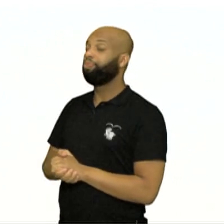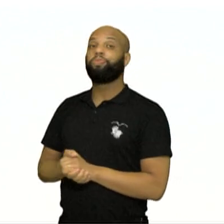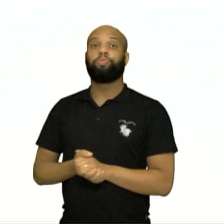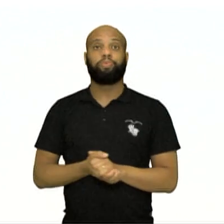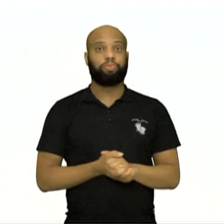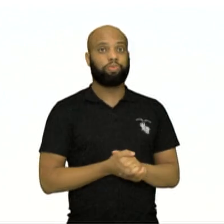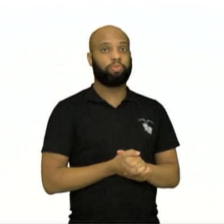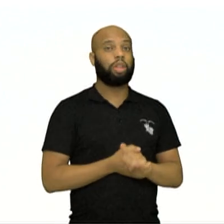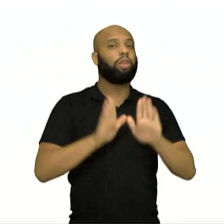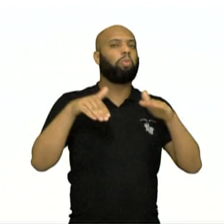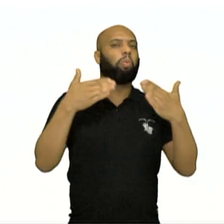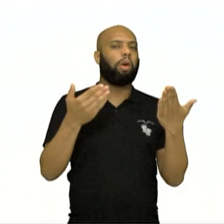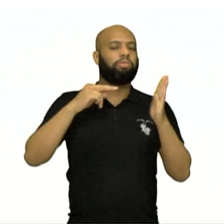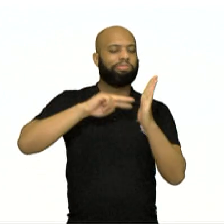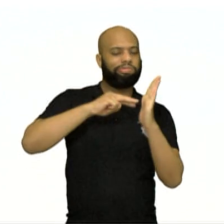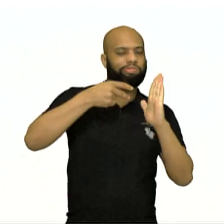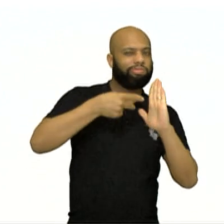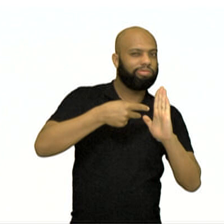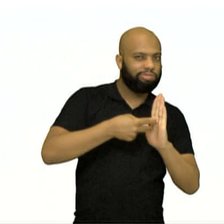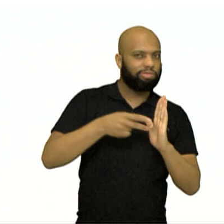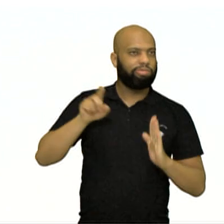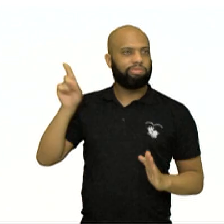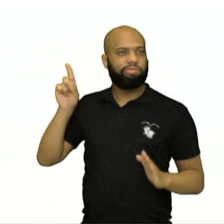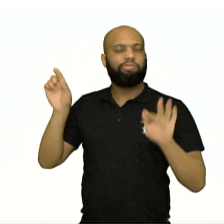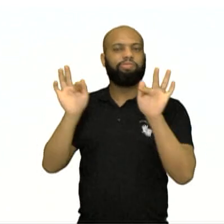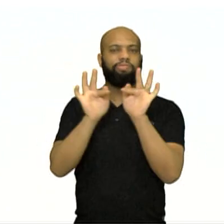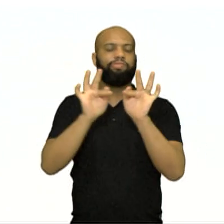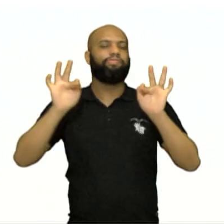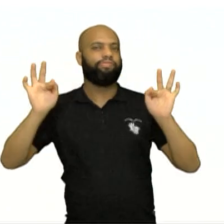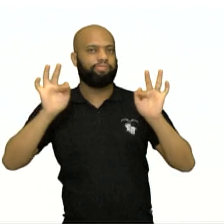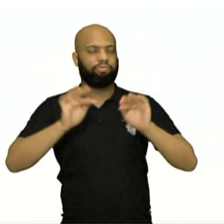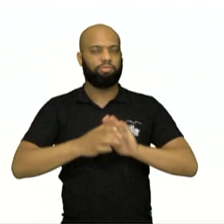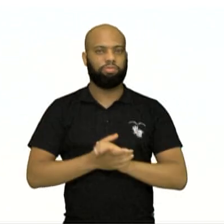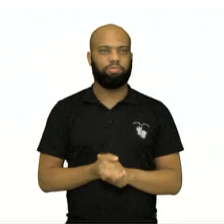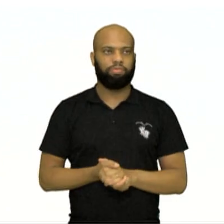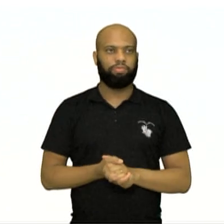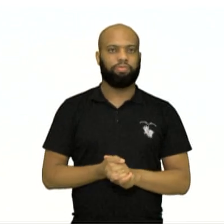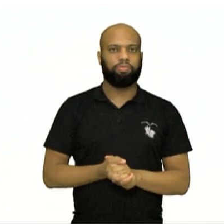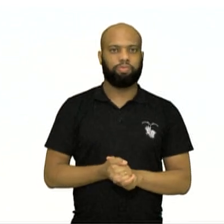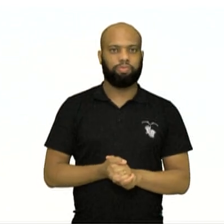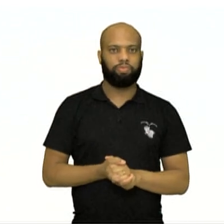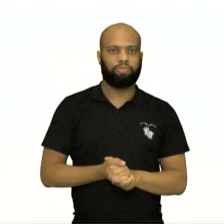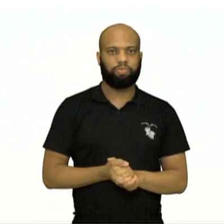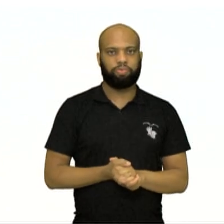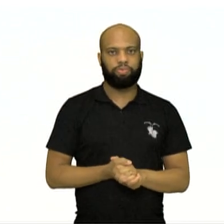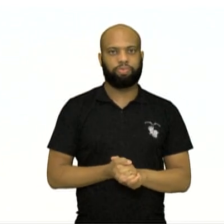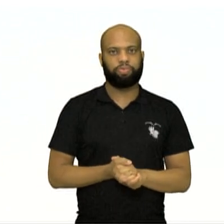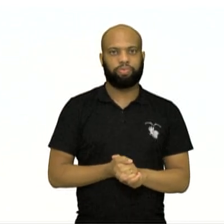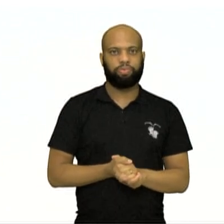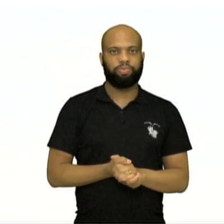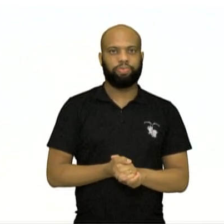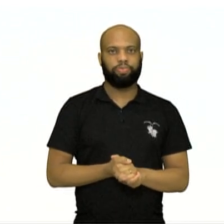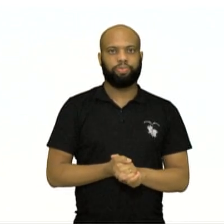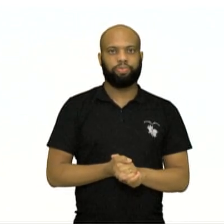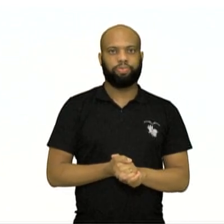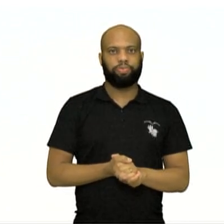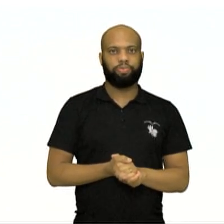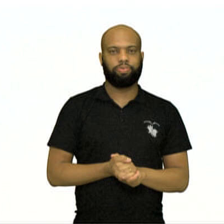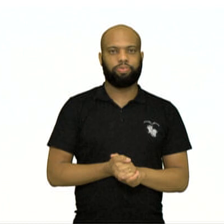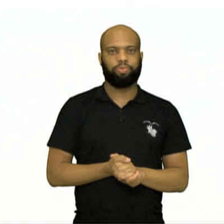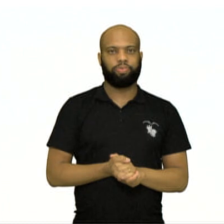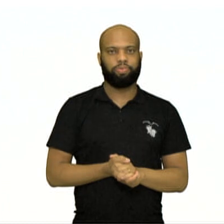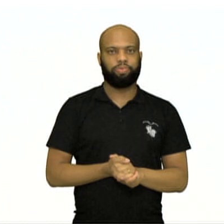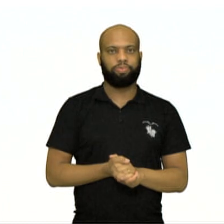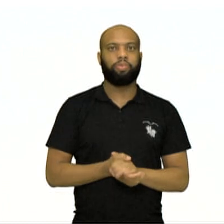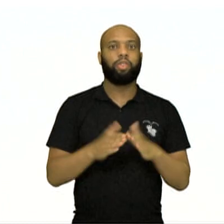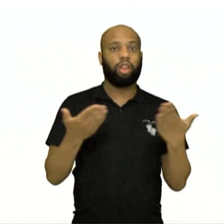significado da sentença? If you don't know where you are going, any road will get you there. É